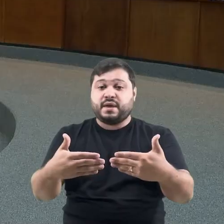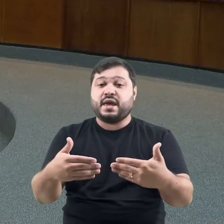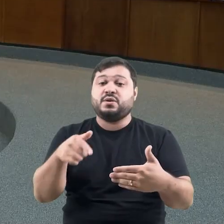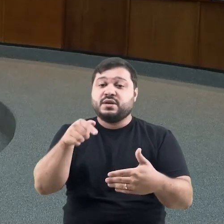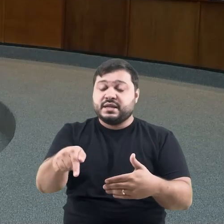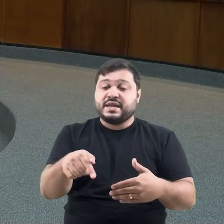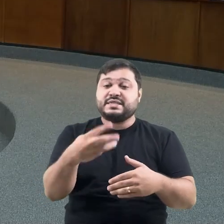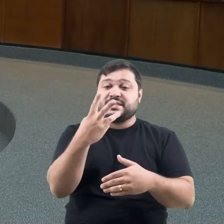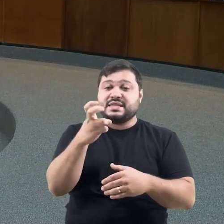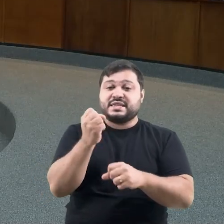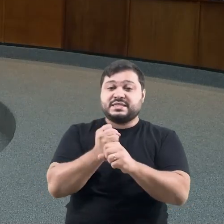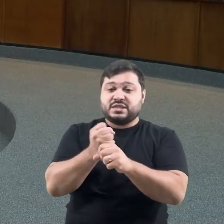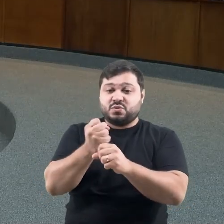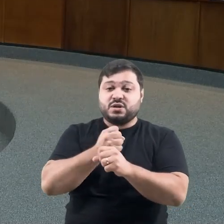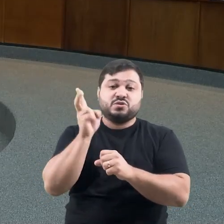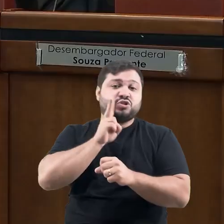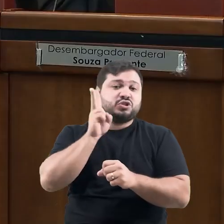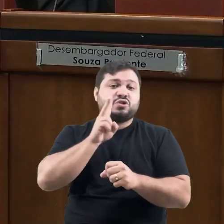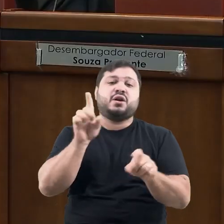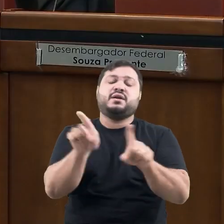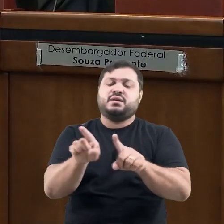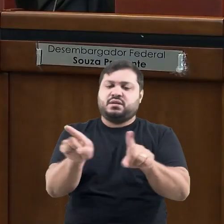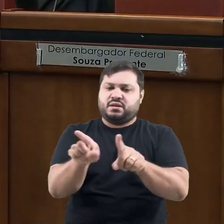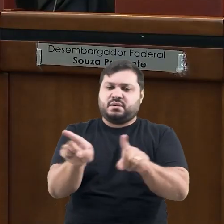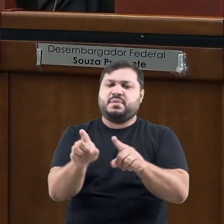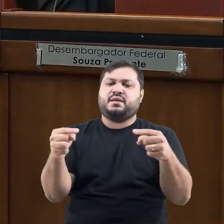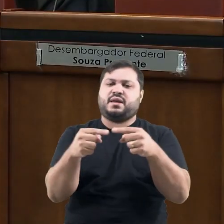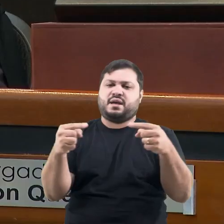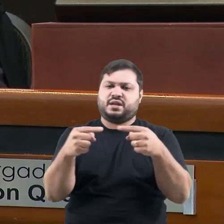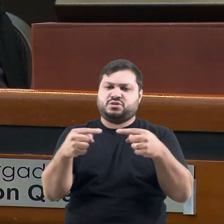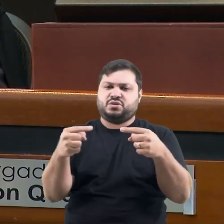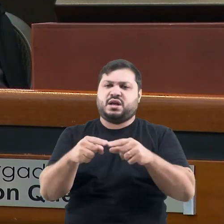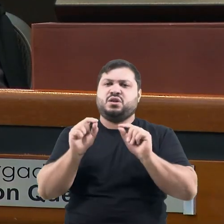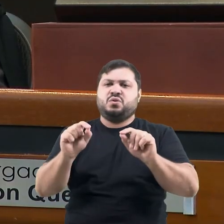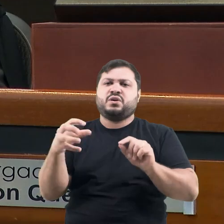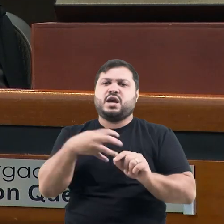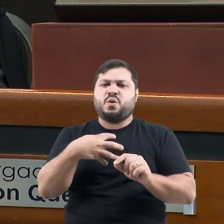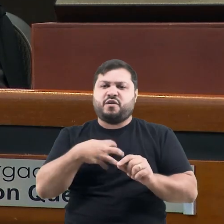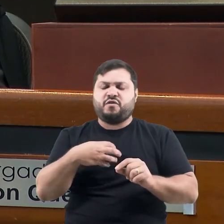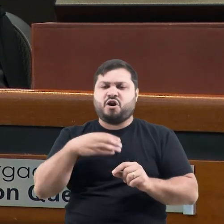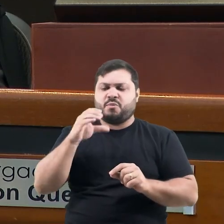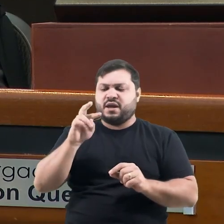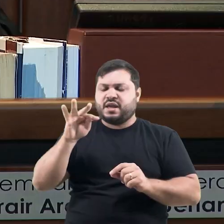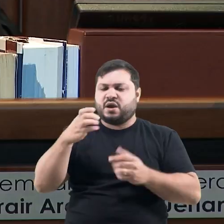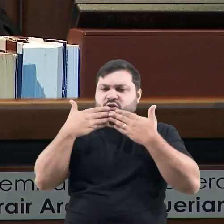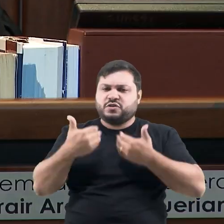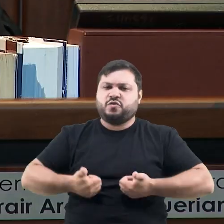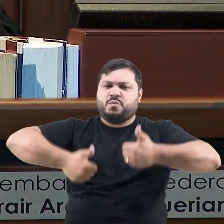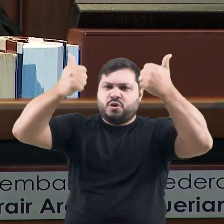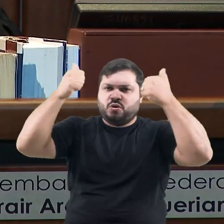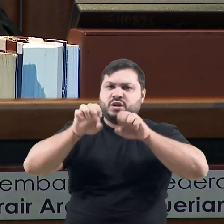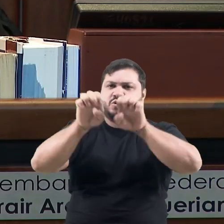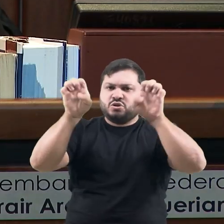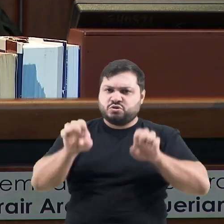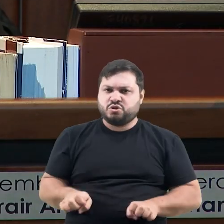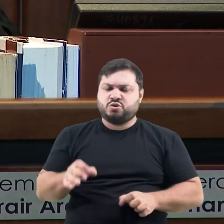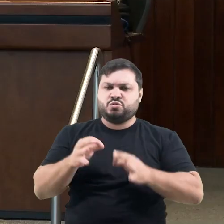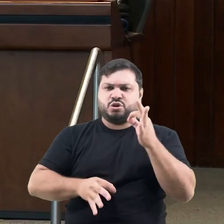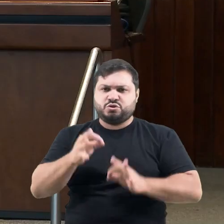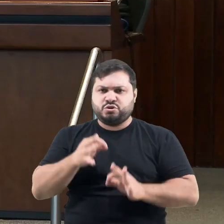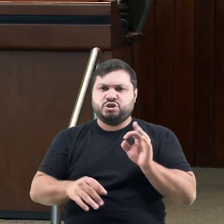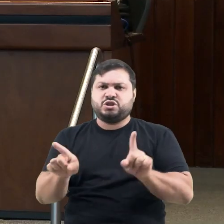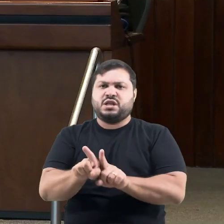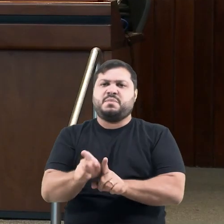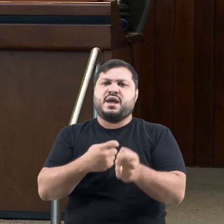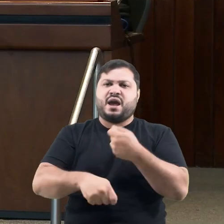processual nesses 35 anos de história também está relacionado com a forma como a Corte foi melhorando sua estrutura jurídica